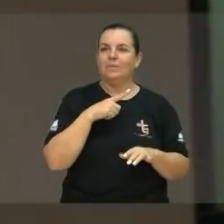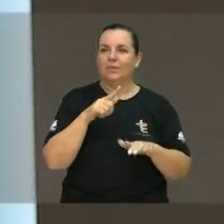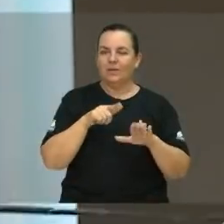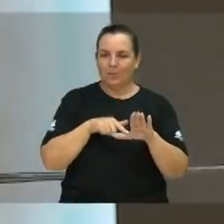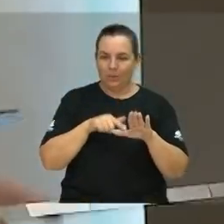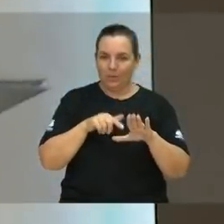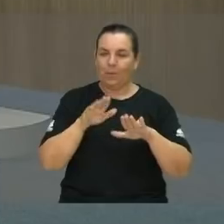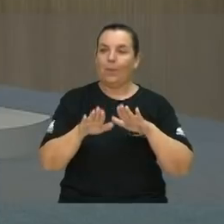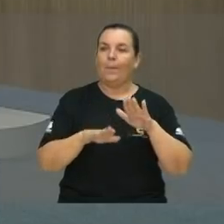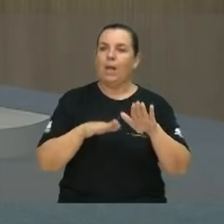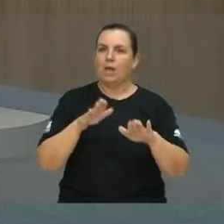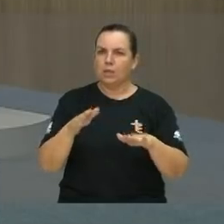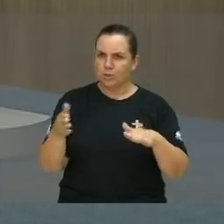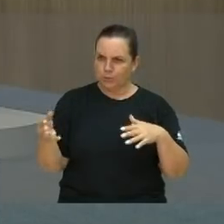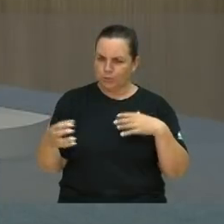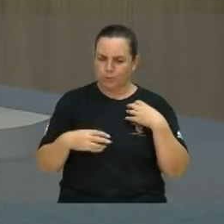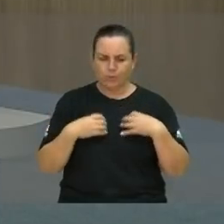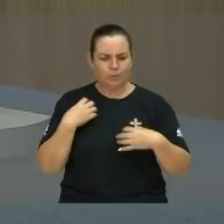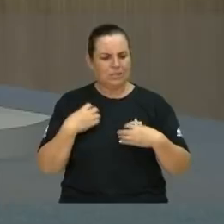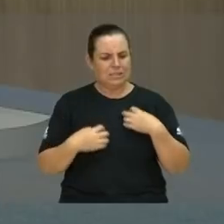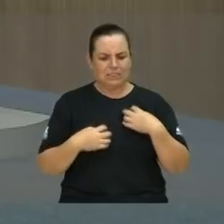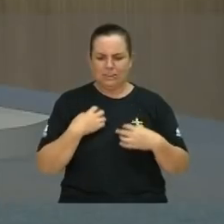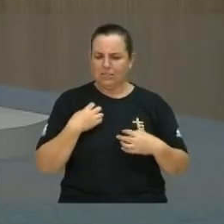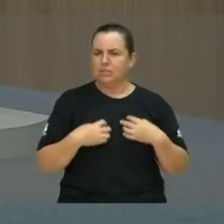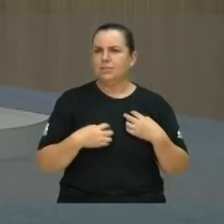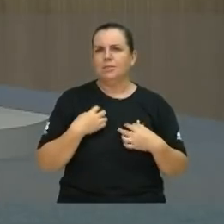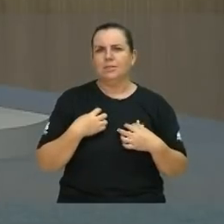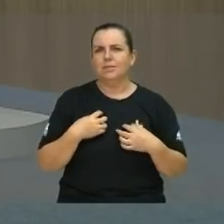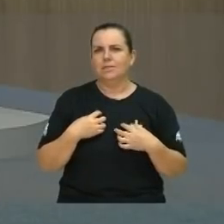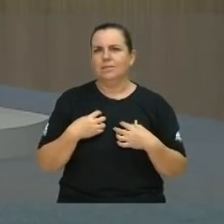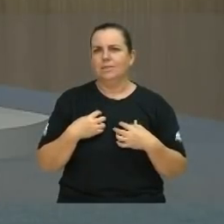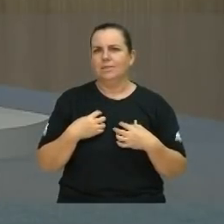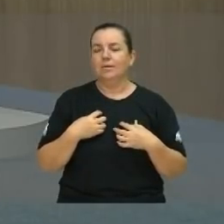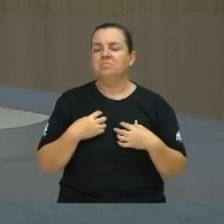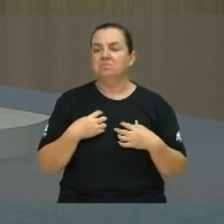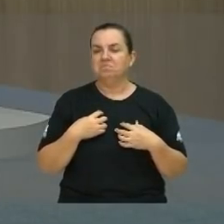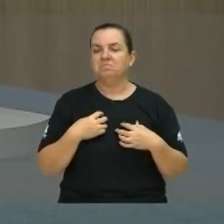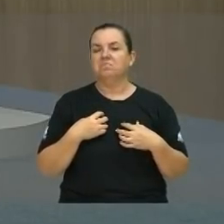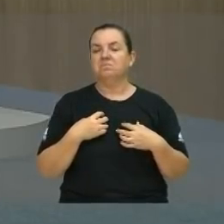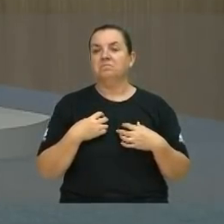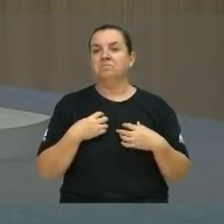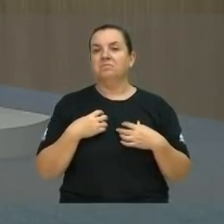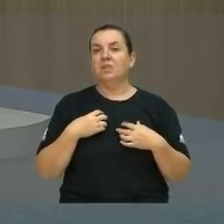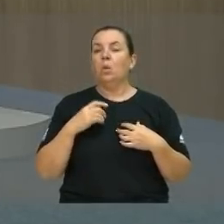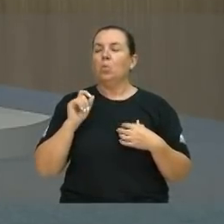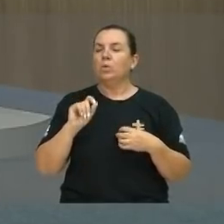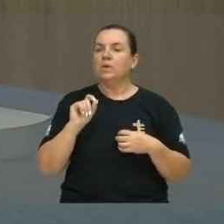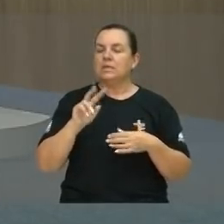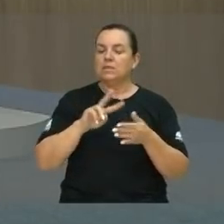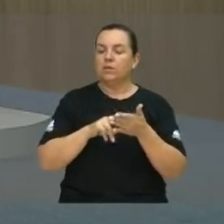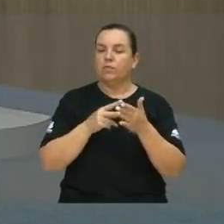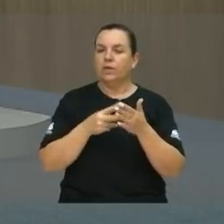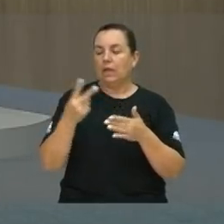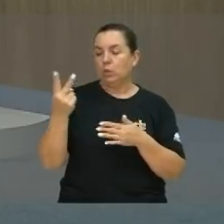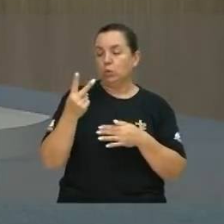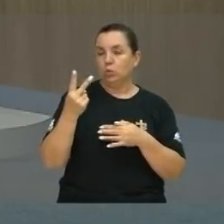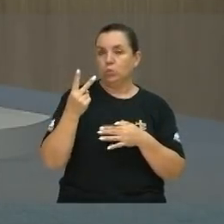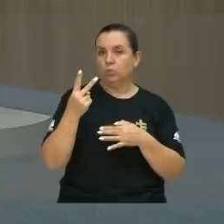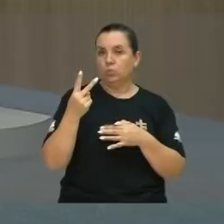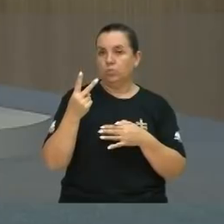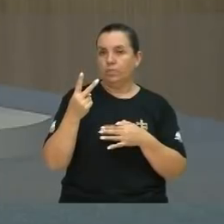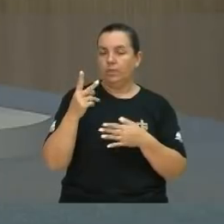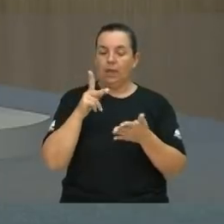passo perturbam sim isto é duas perspectivas a